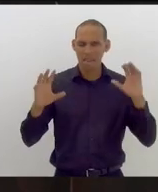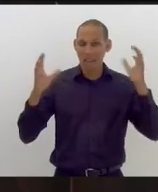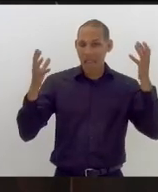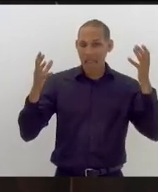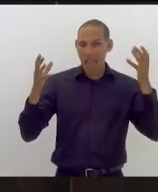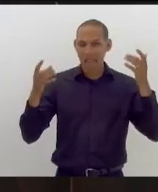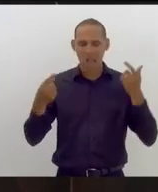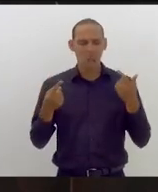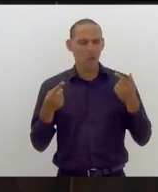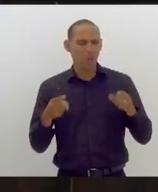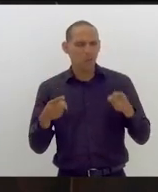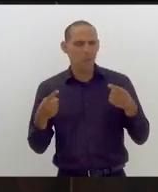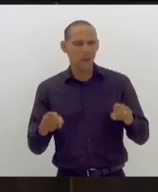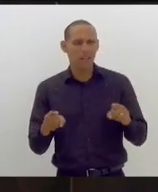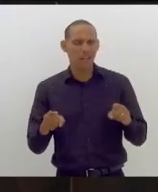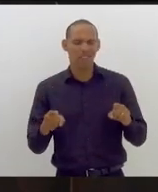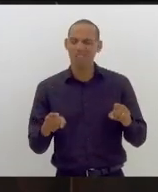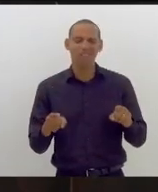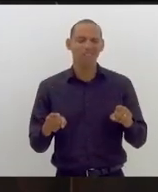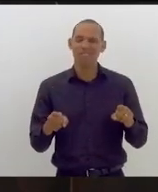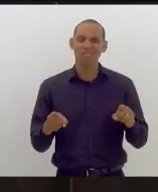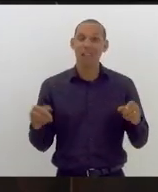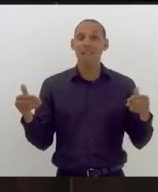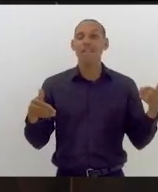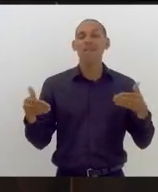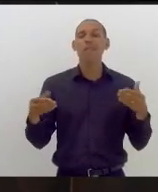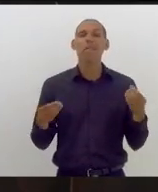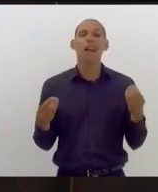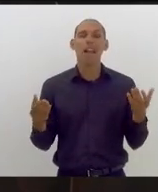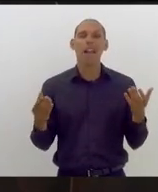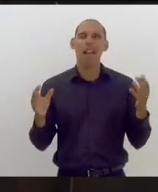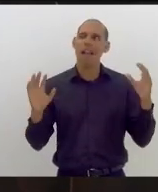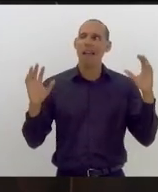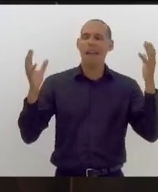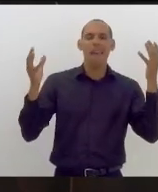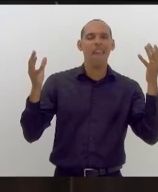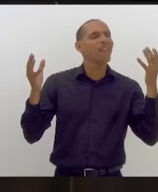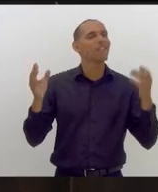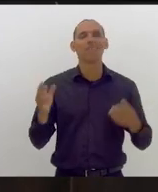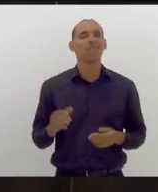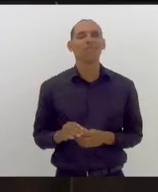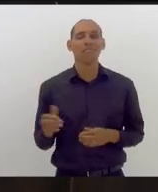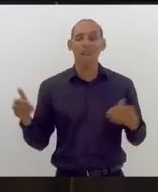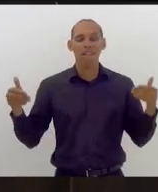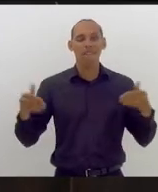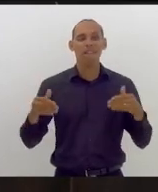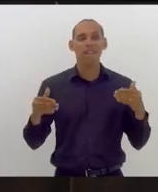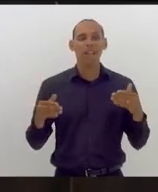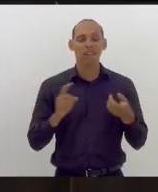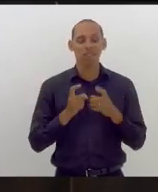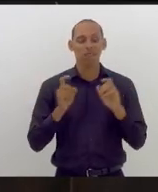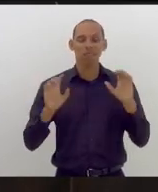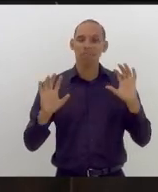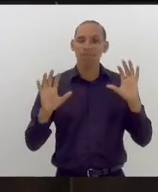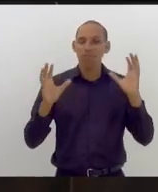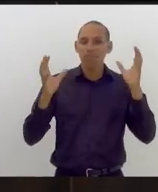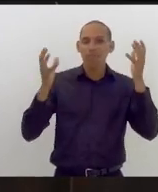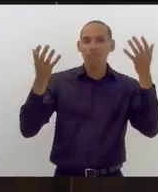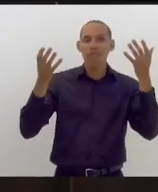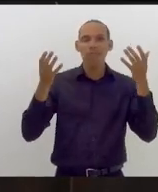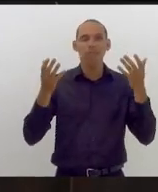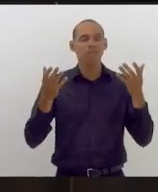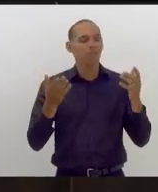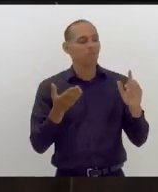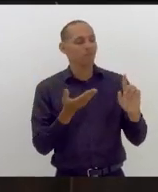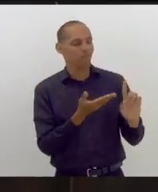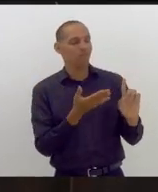para um churrasco, não vieram para nenhum tipo de comemoração, vieram para uma sessão solene, prestigiar o